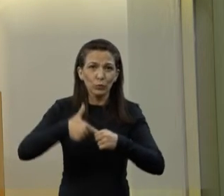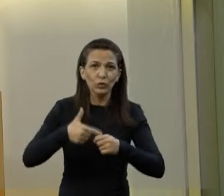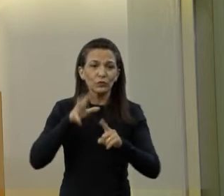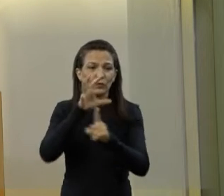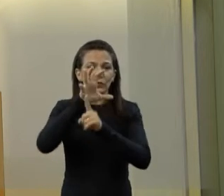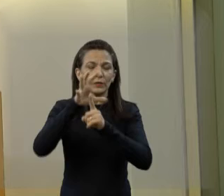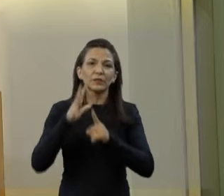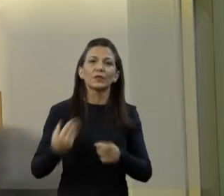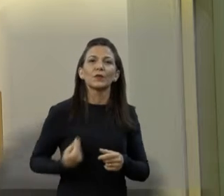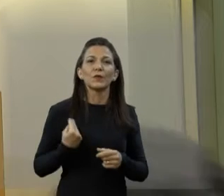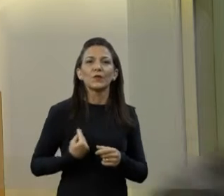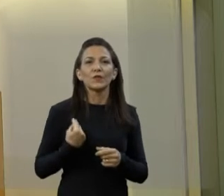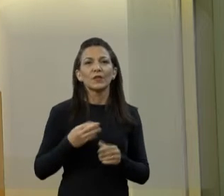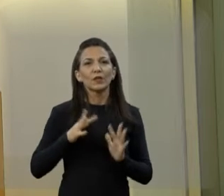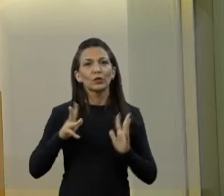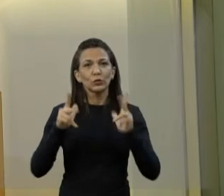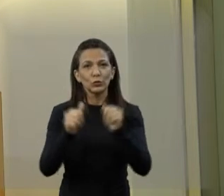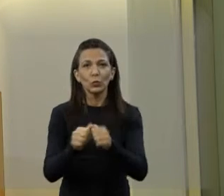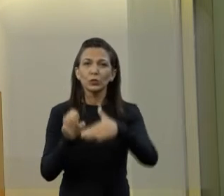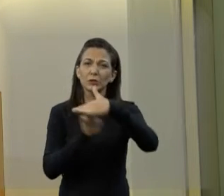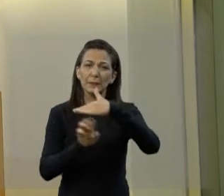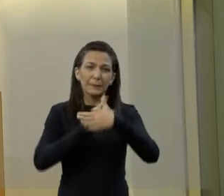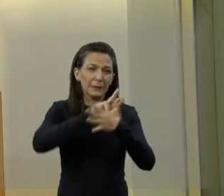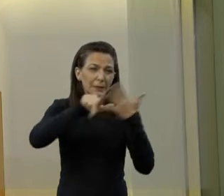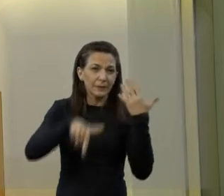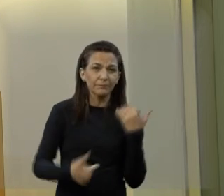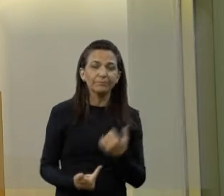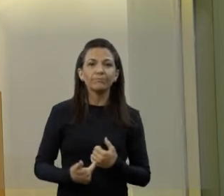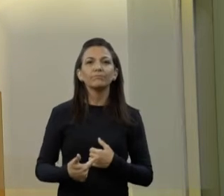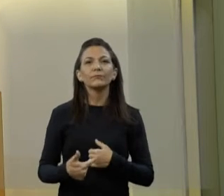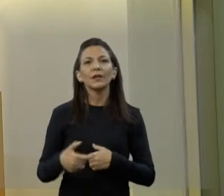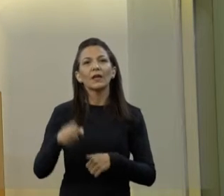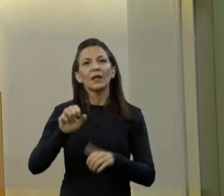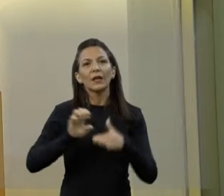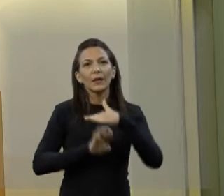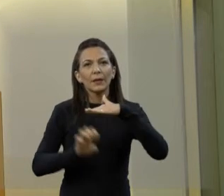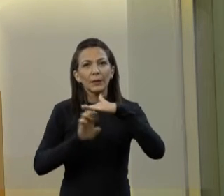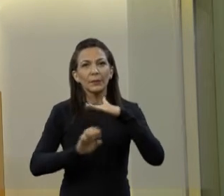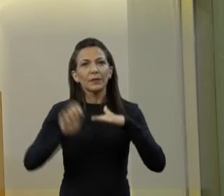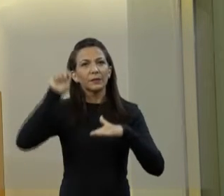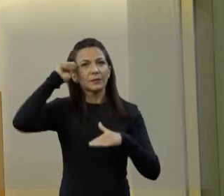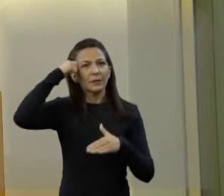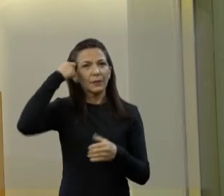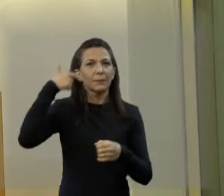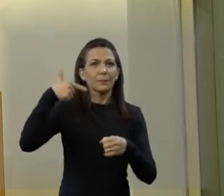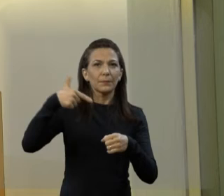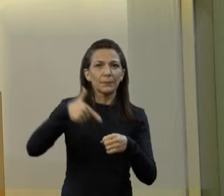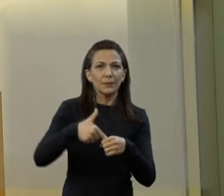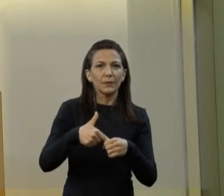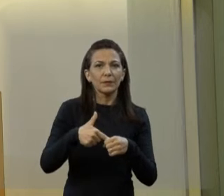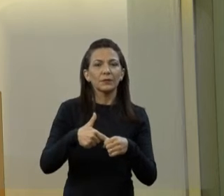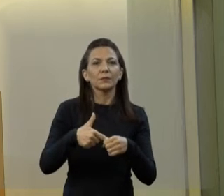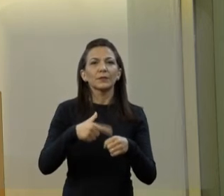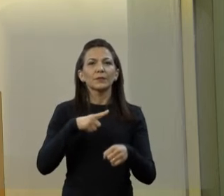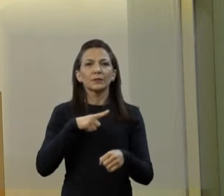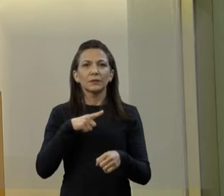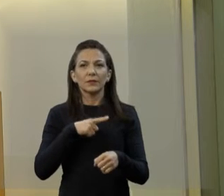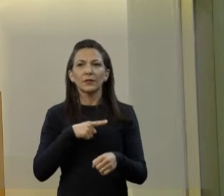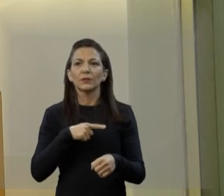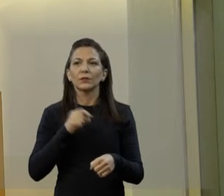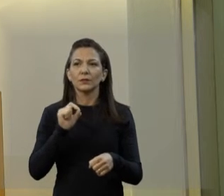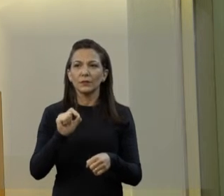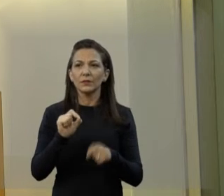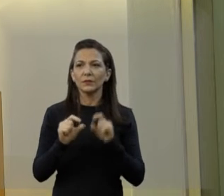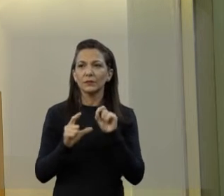altos a Petrobras está faturando tá lucrando seus acionistas estão lucrando 41 por